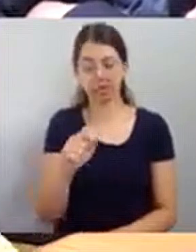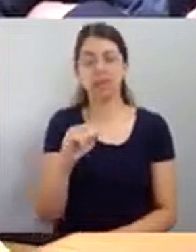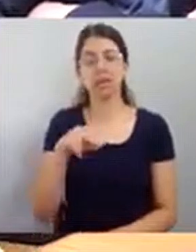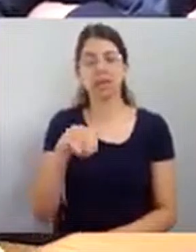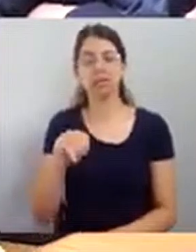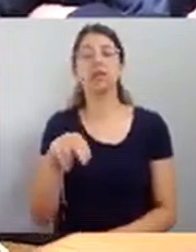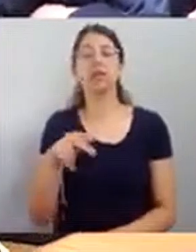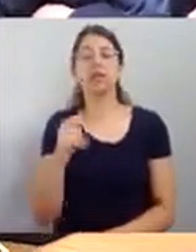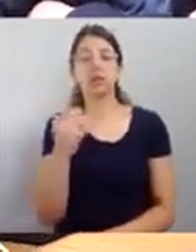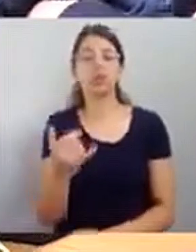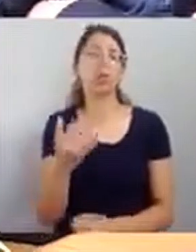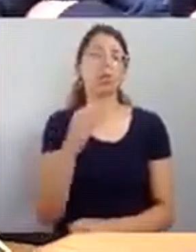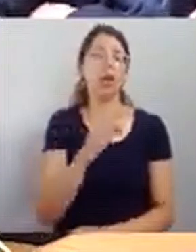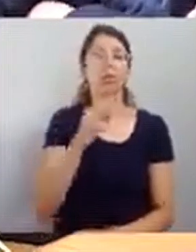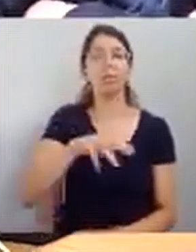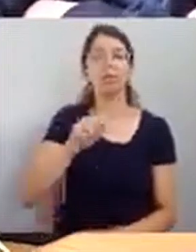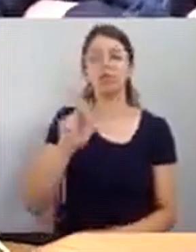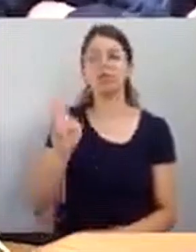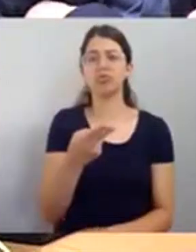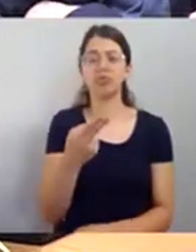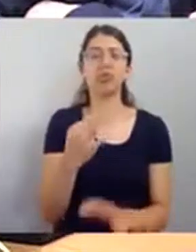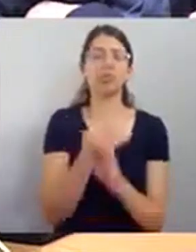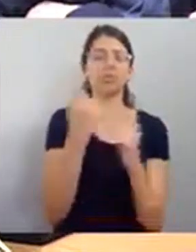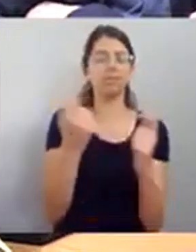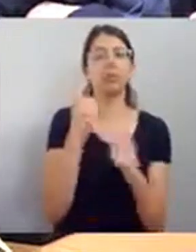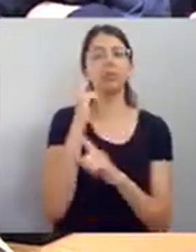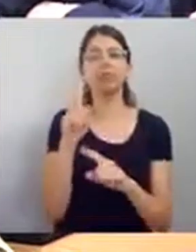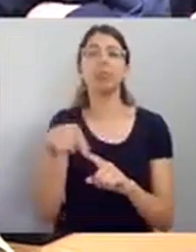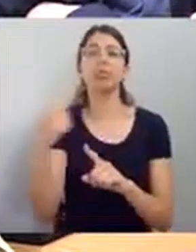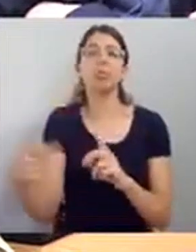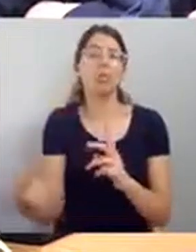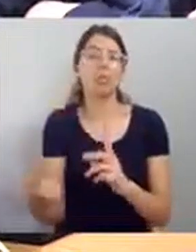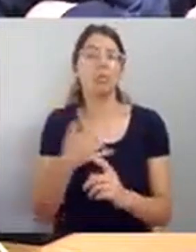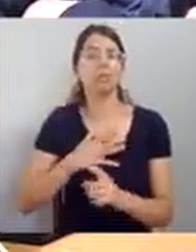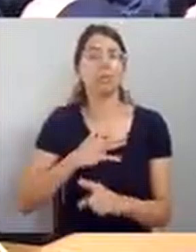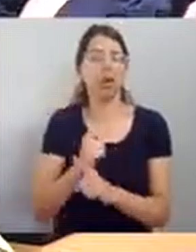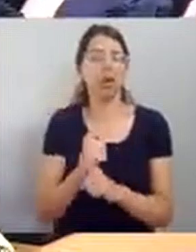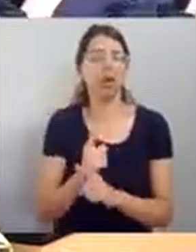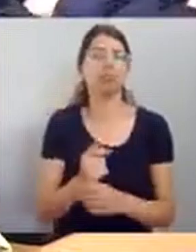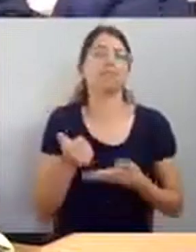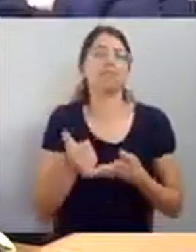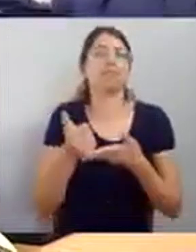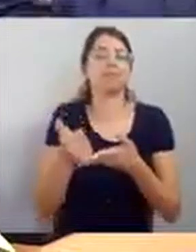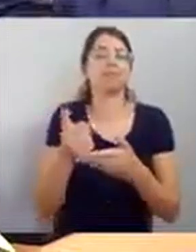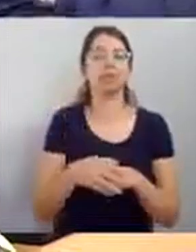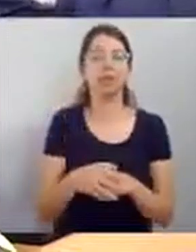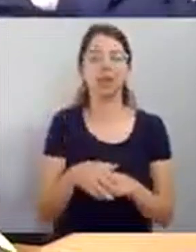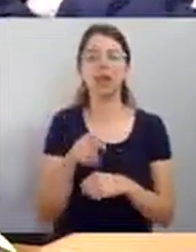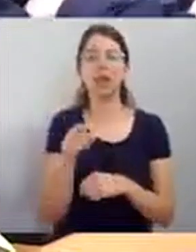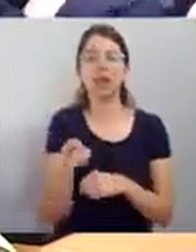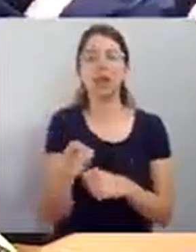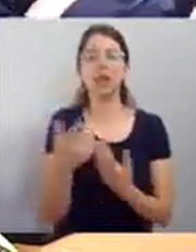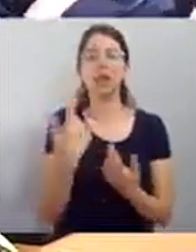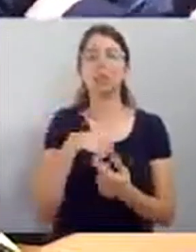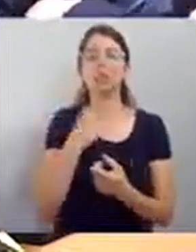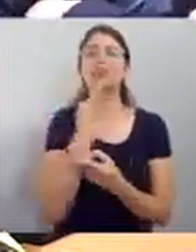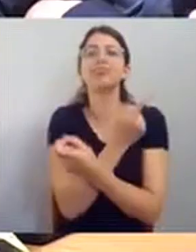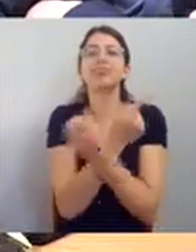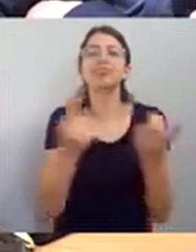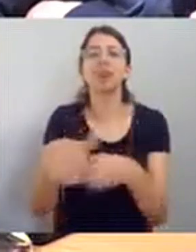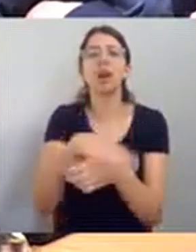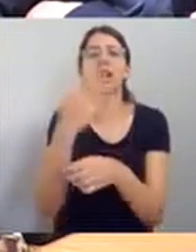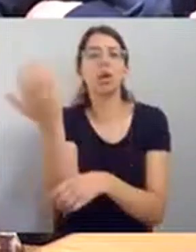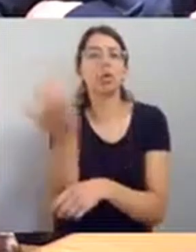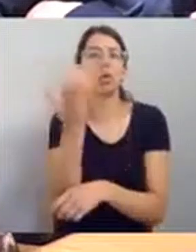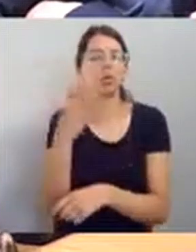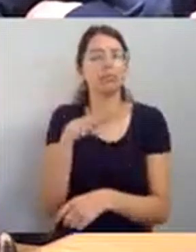outros concertos no mesmo local e pela mesma promotora. Perante esta situação, que mensagem transmitimos ao setor da cultura local